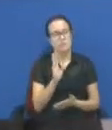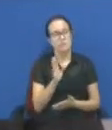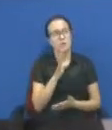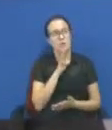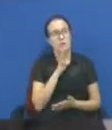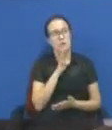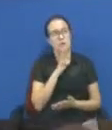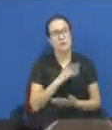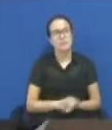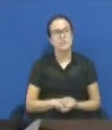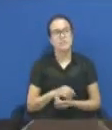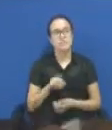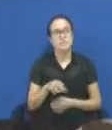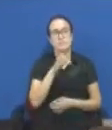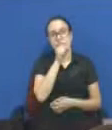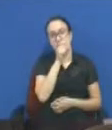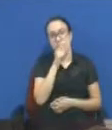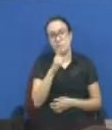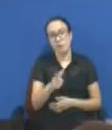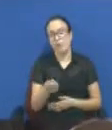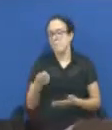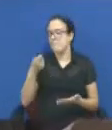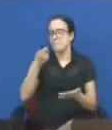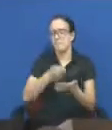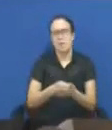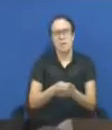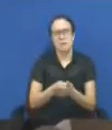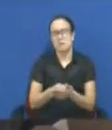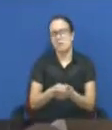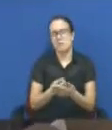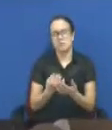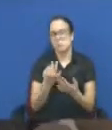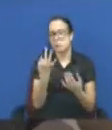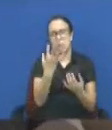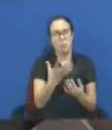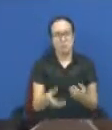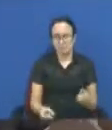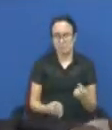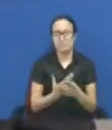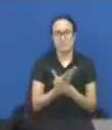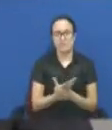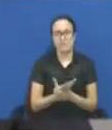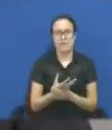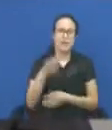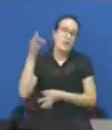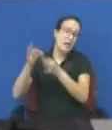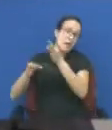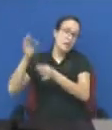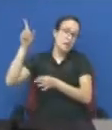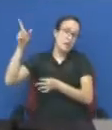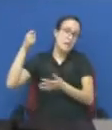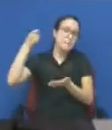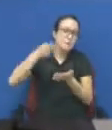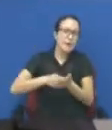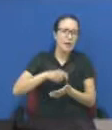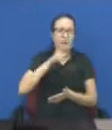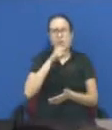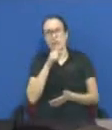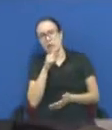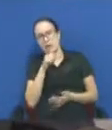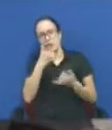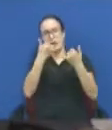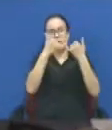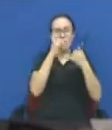município acaba bancando quase que tudo aqui, né? O tribunal paga apenas, o Tribunal de Justiça paga apenas a água, energia,